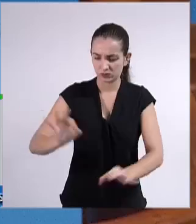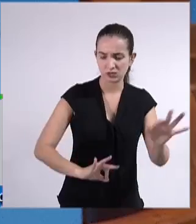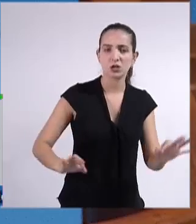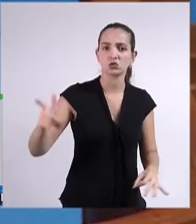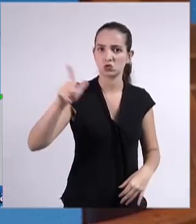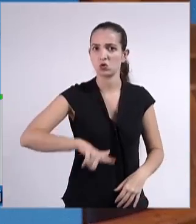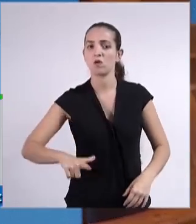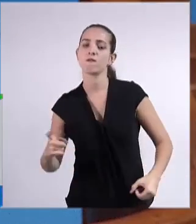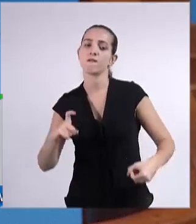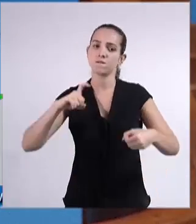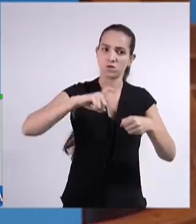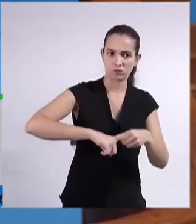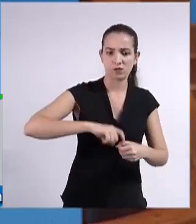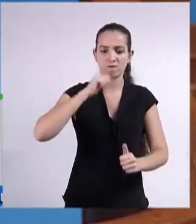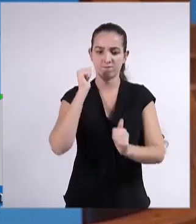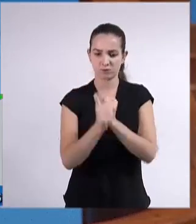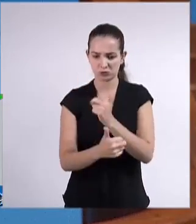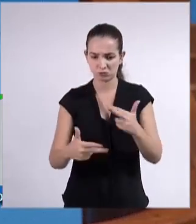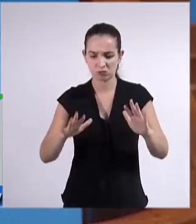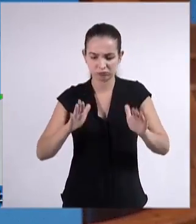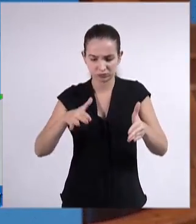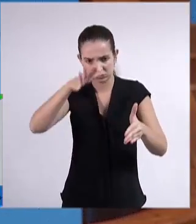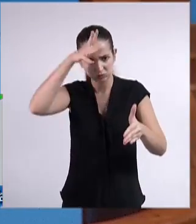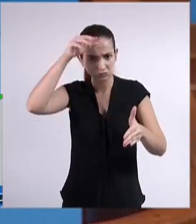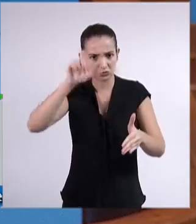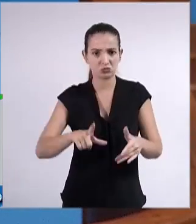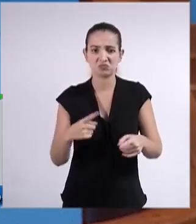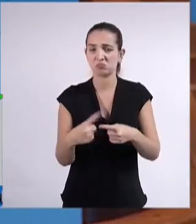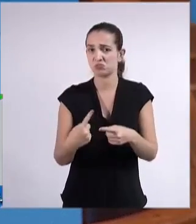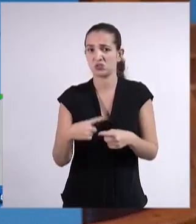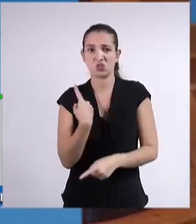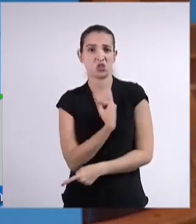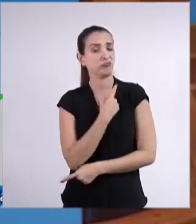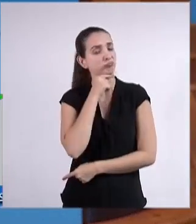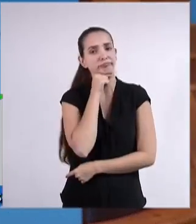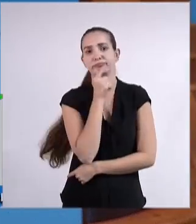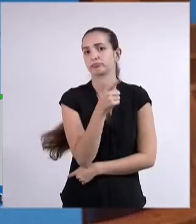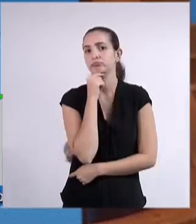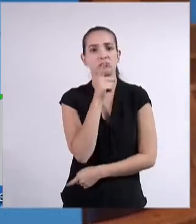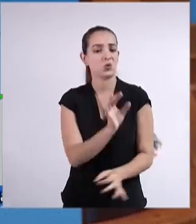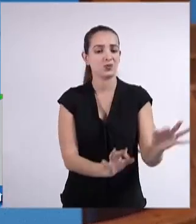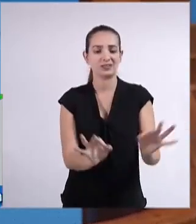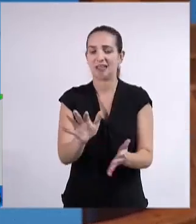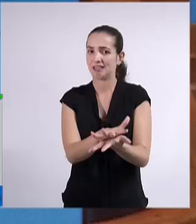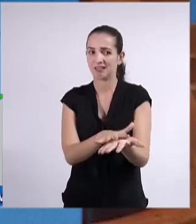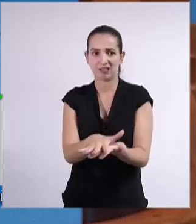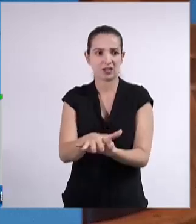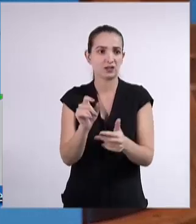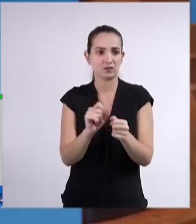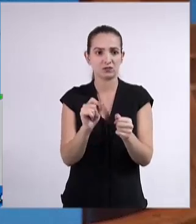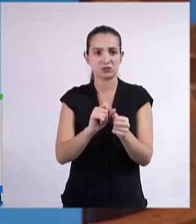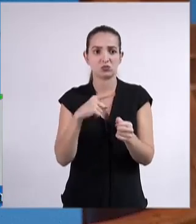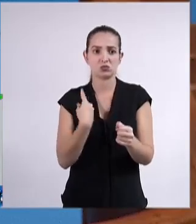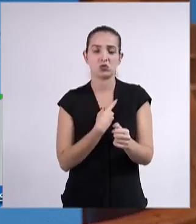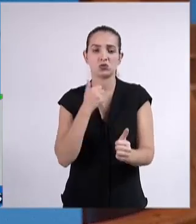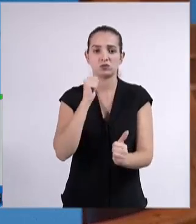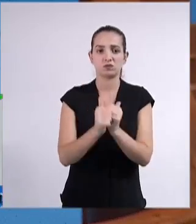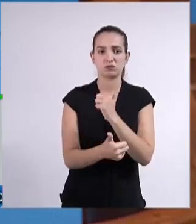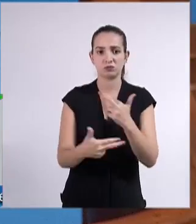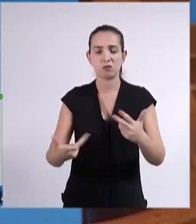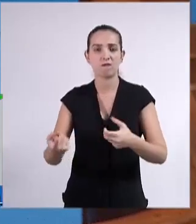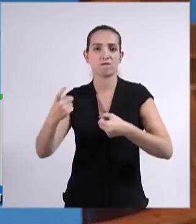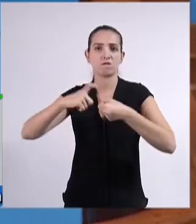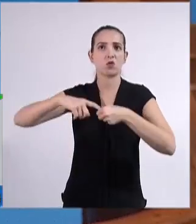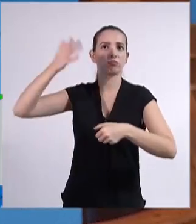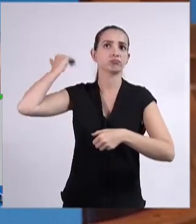o futebol do nosso estado. Senão, nós não vamos conseguir organizar e fazer com que o nosso futebol volte a ser aquilo que foi